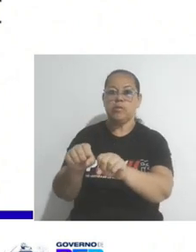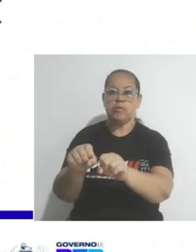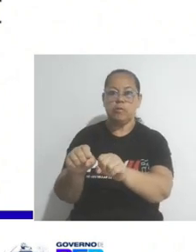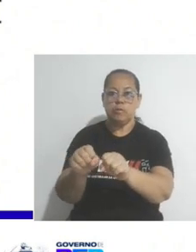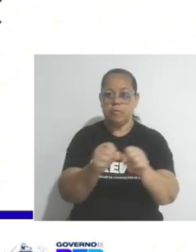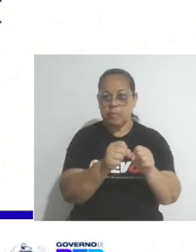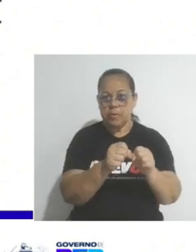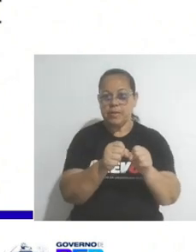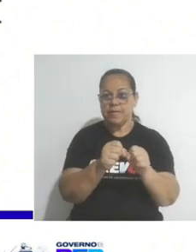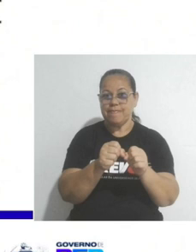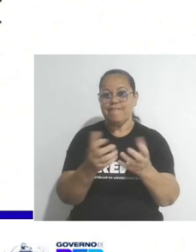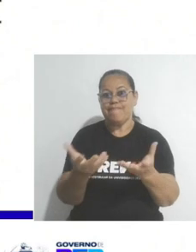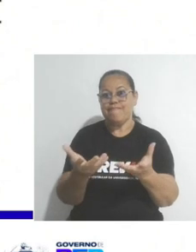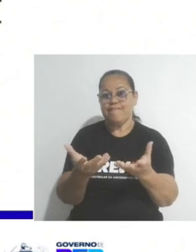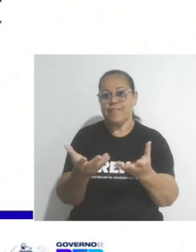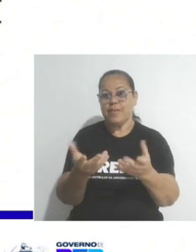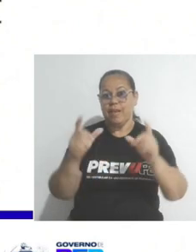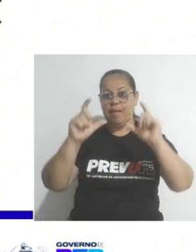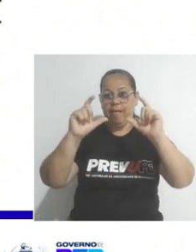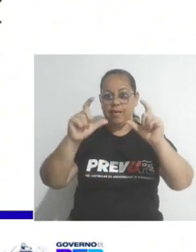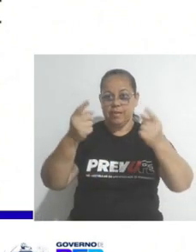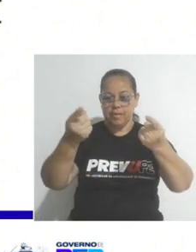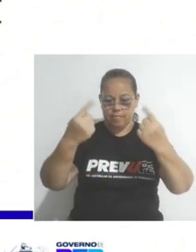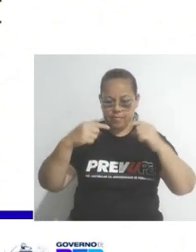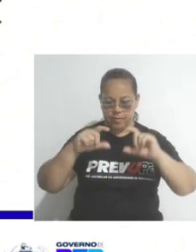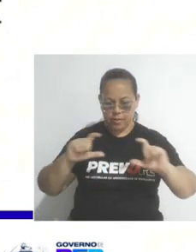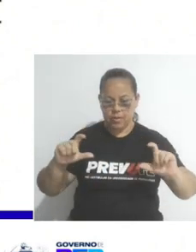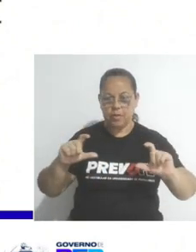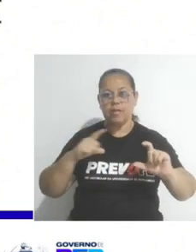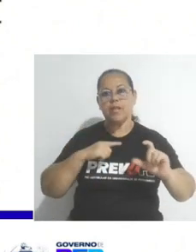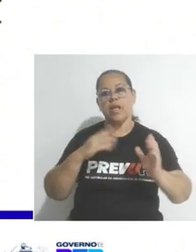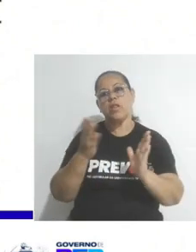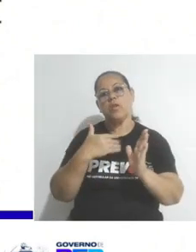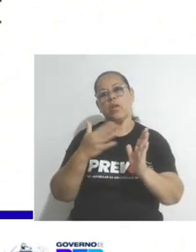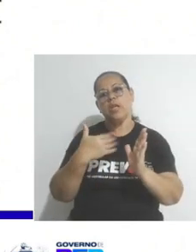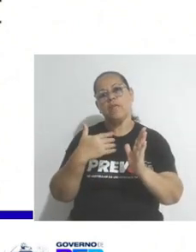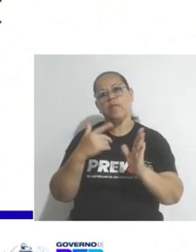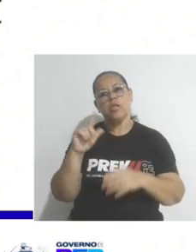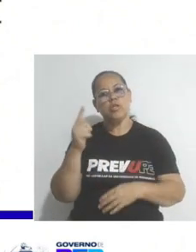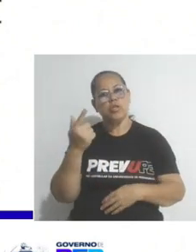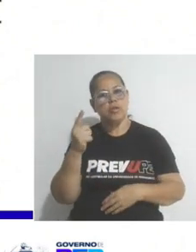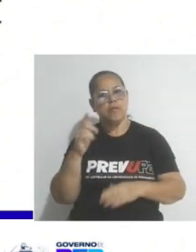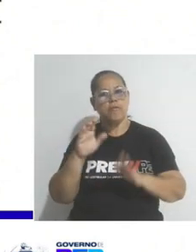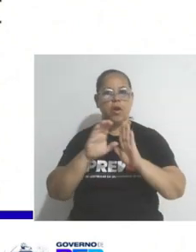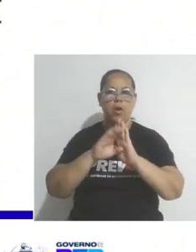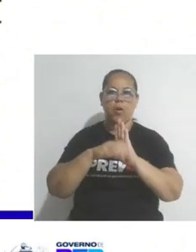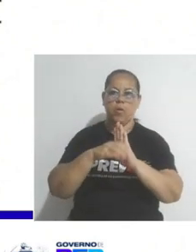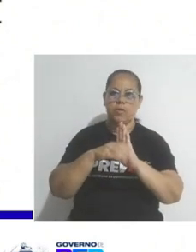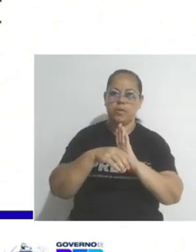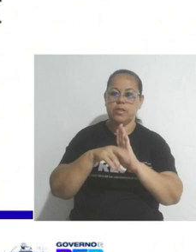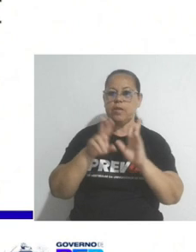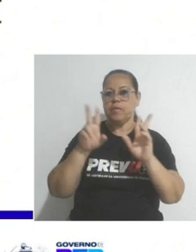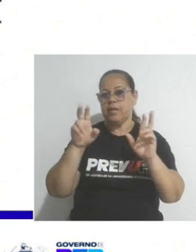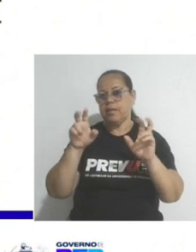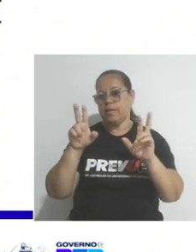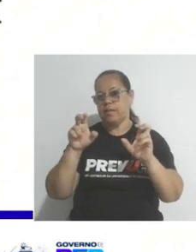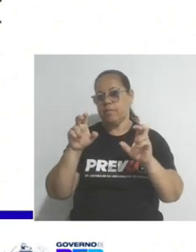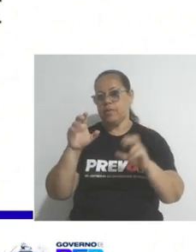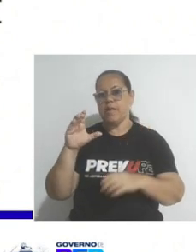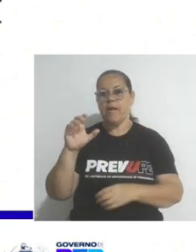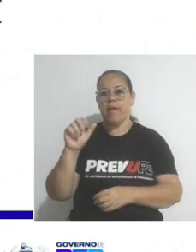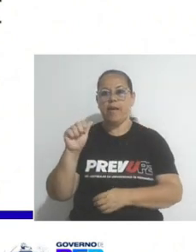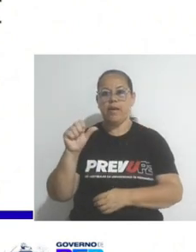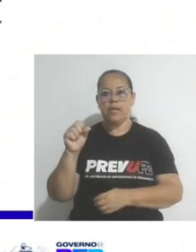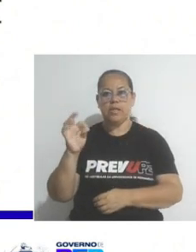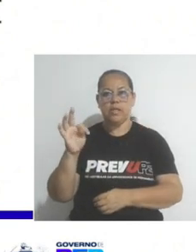esses dois trechos foram extraídos do livro Geografia, Conceitos e Temas do Castro, Gomes e Correia